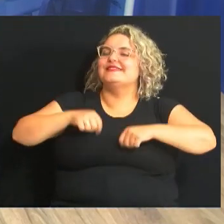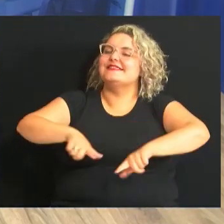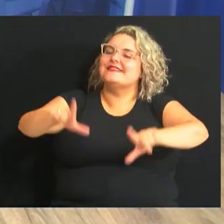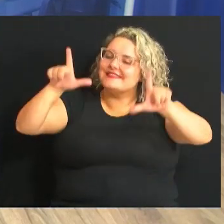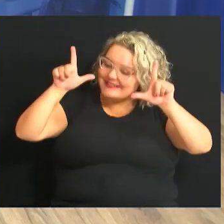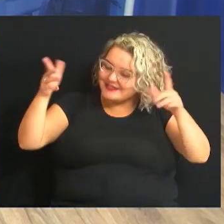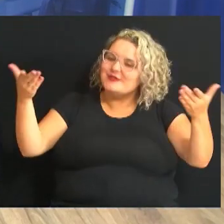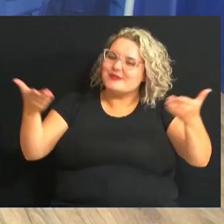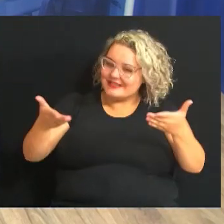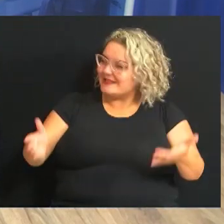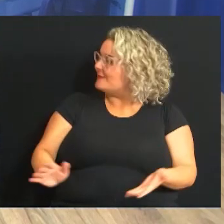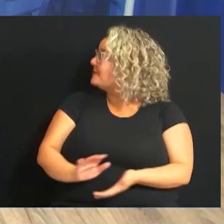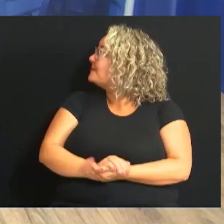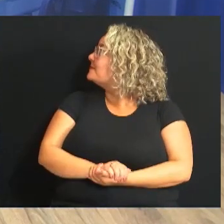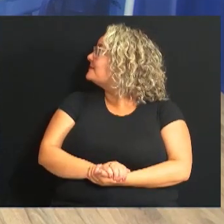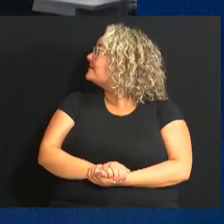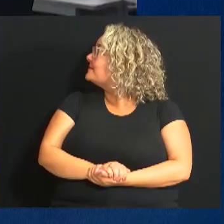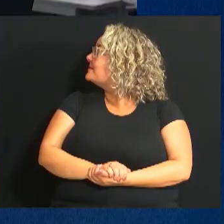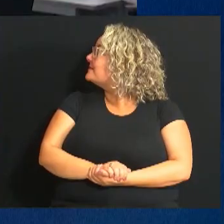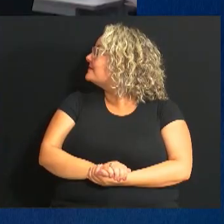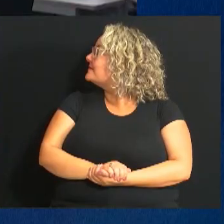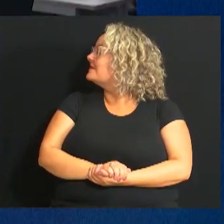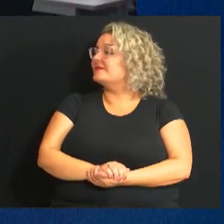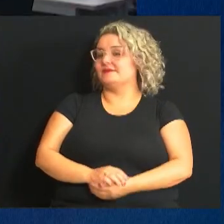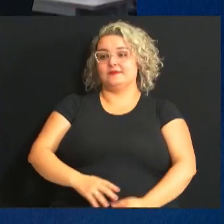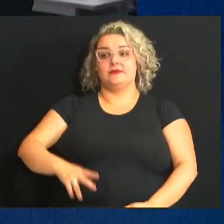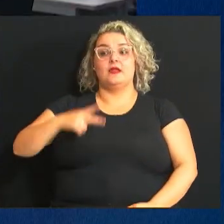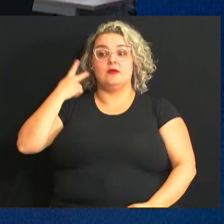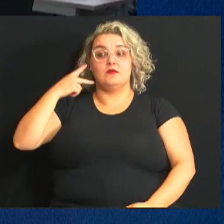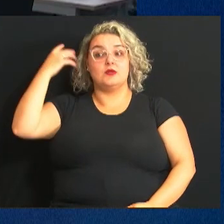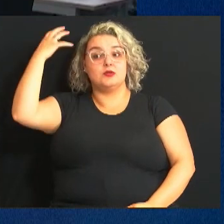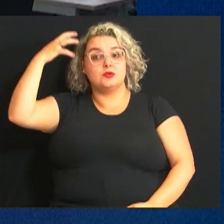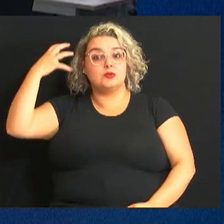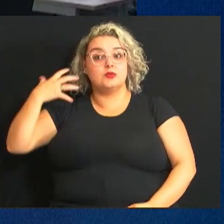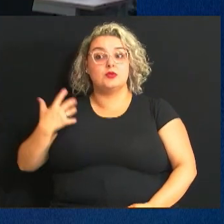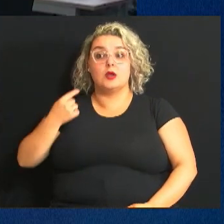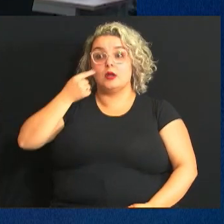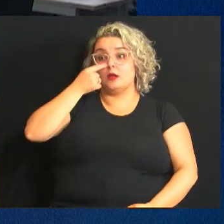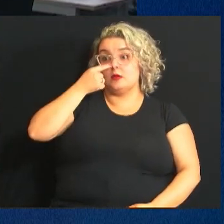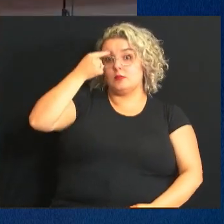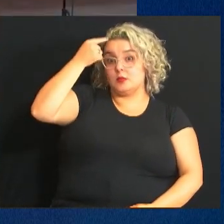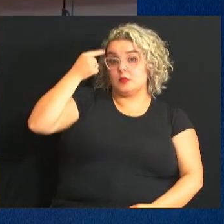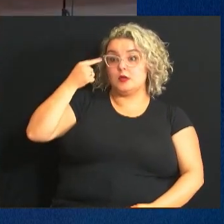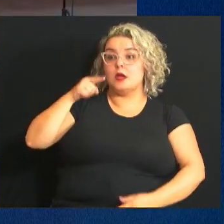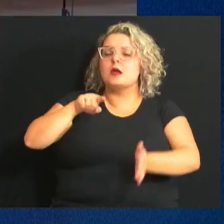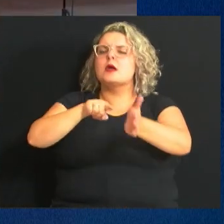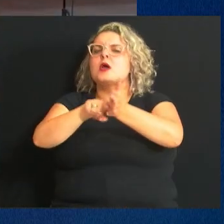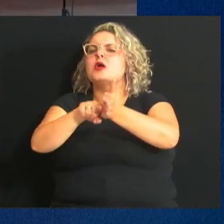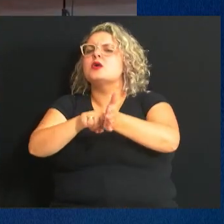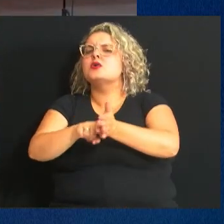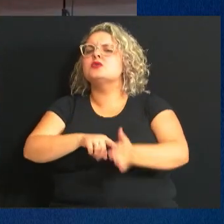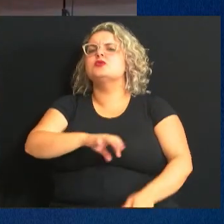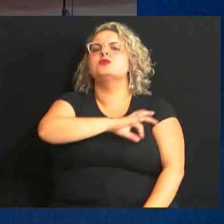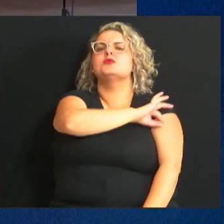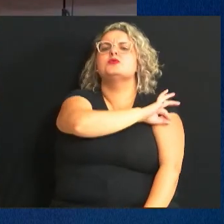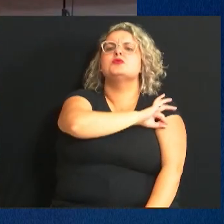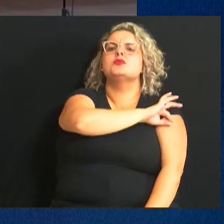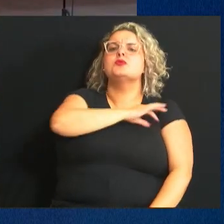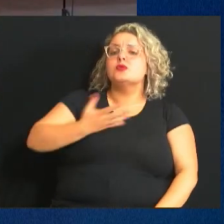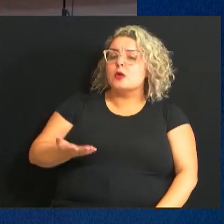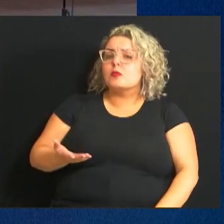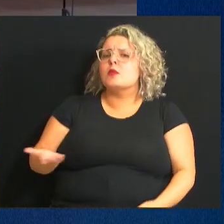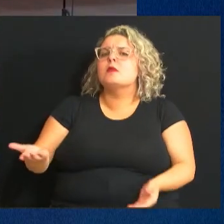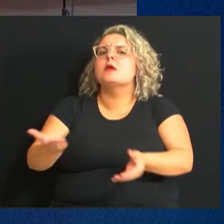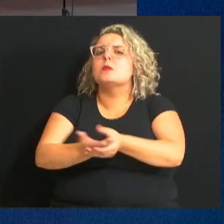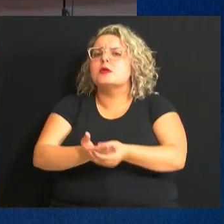de hoje. Só pessoa jurídica. Vereadoras Guida Calisto e Paola Miguel questionam prefeitura sobre protocolos da Rede Municipal de